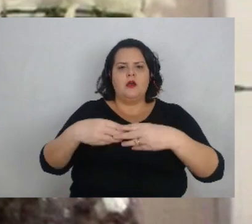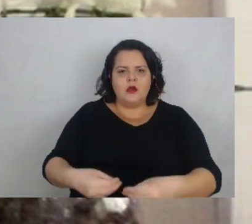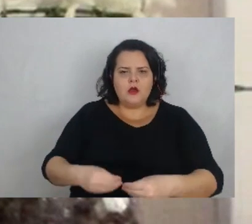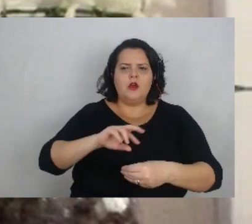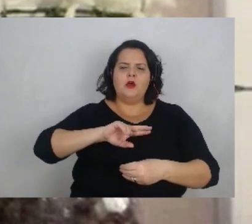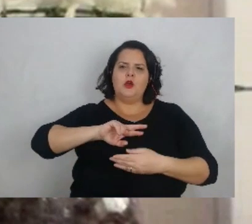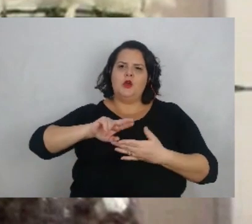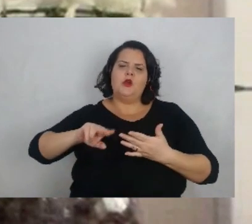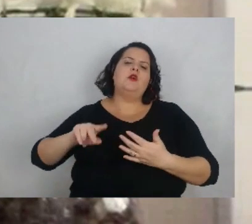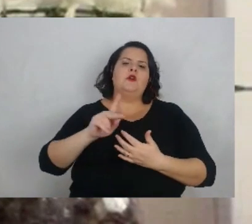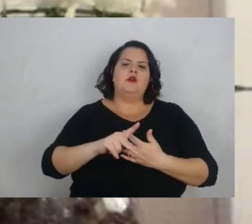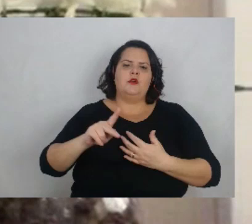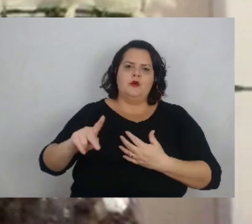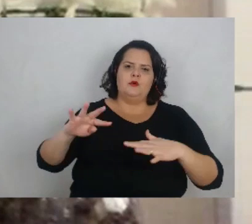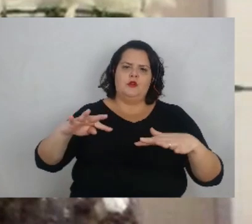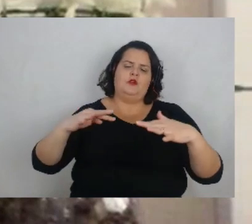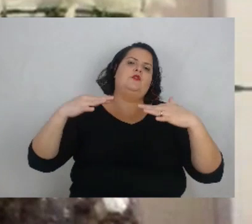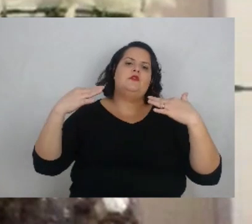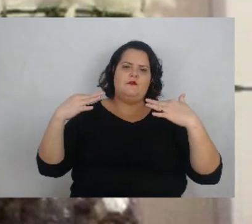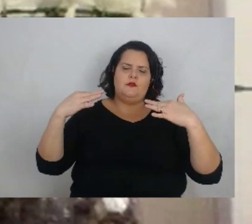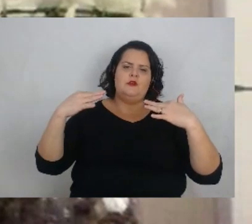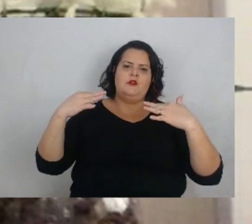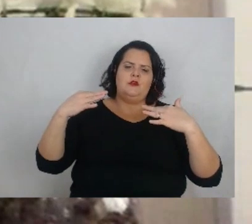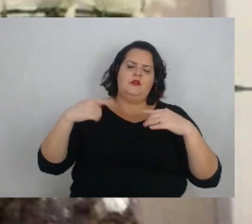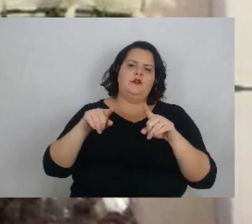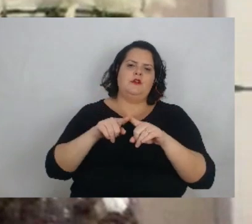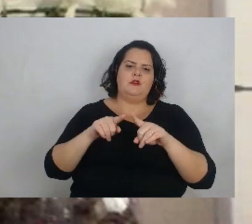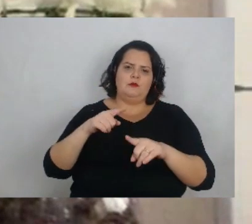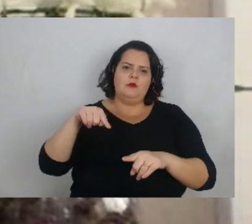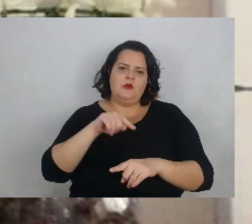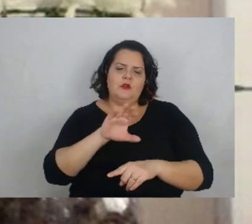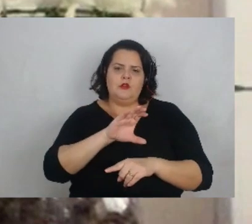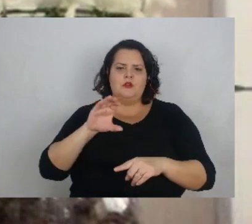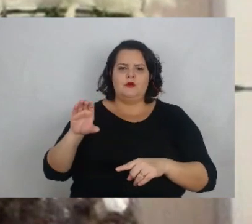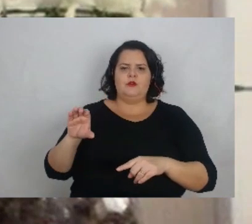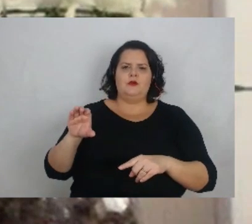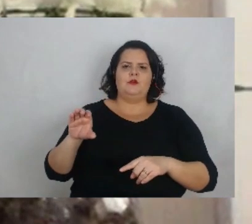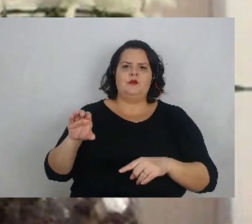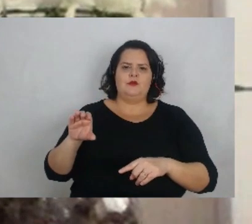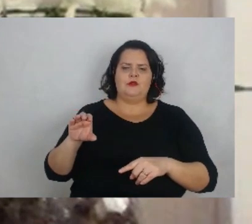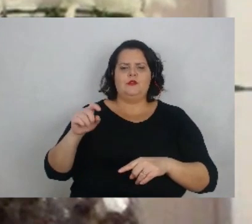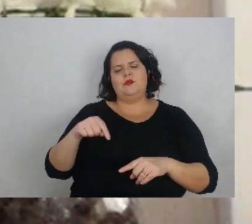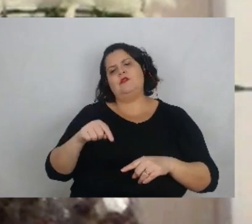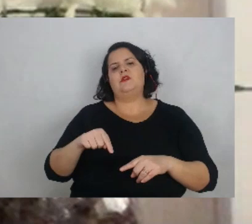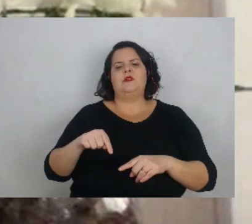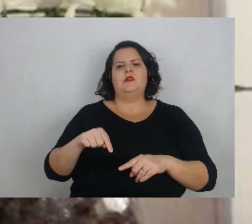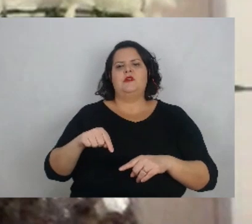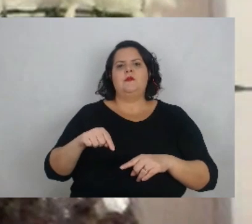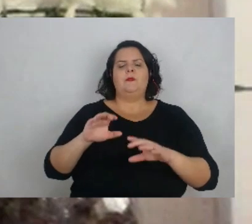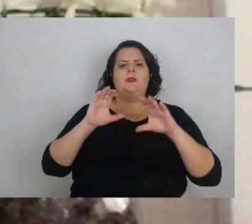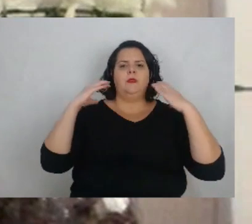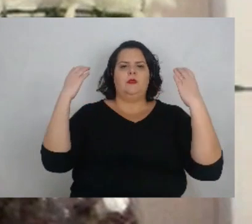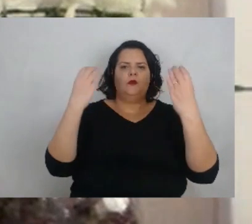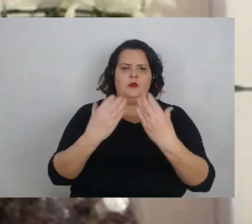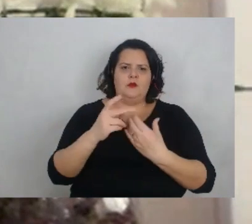Girão, professora Janine, e a nossa coordenadora deste imenso evento, desse congresso, professora